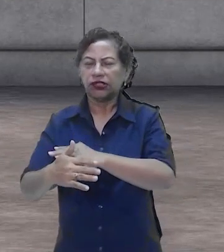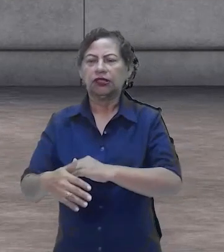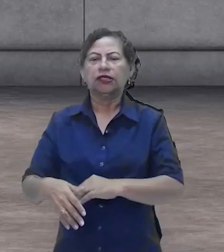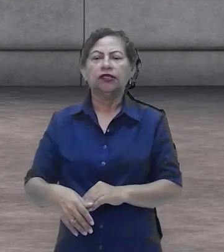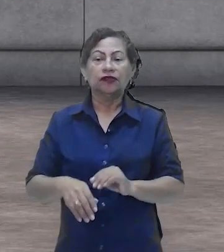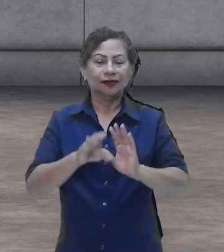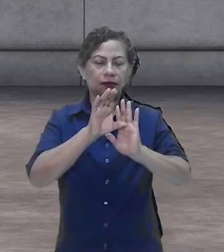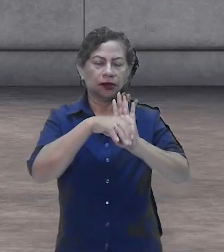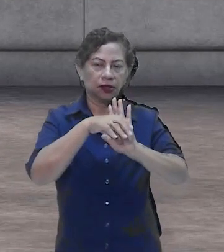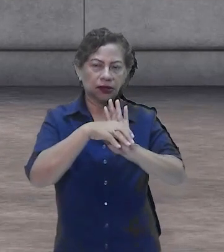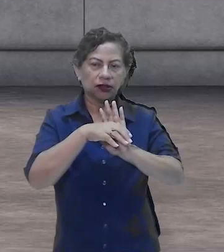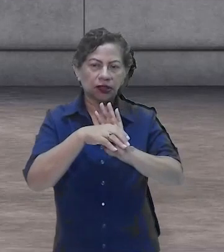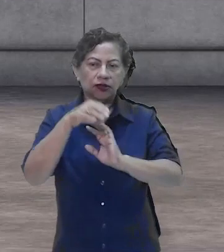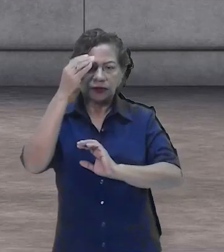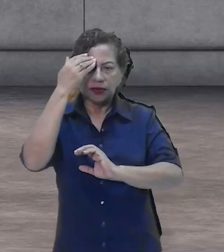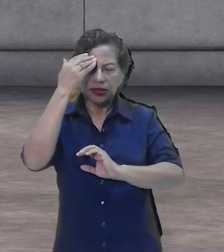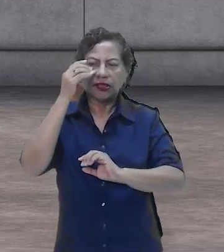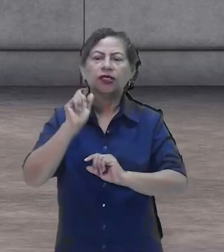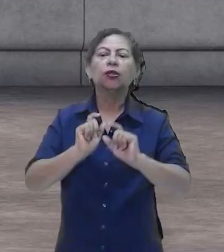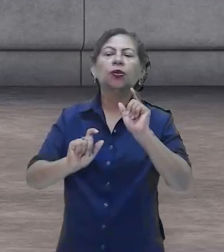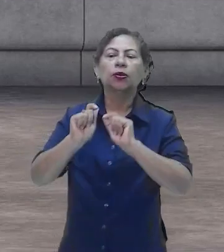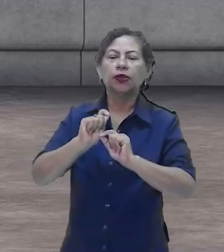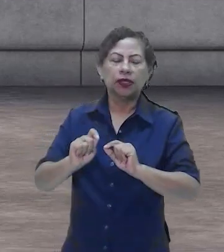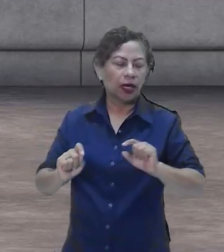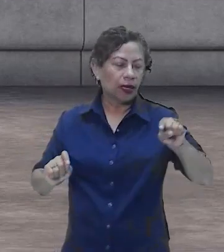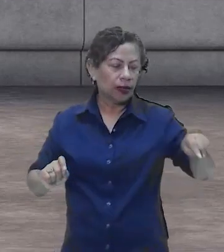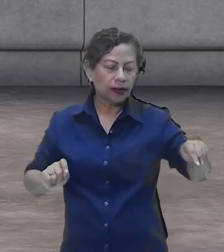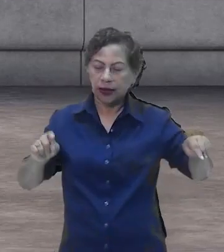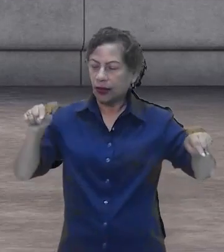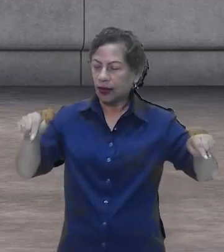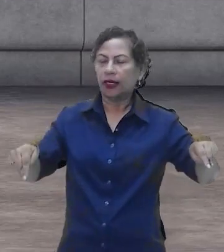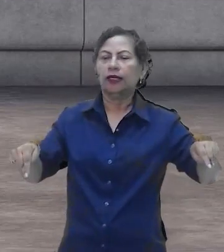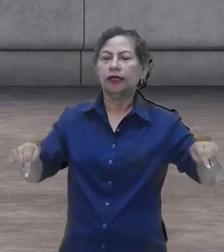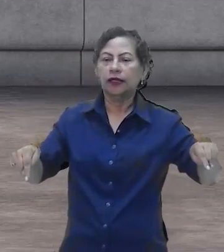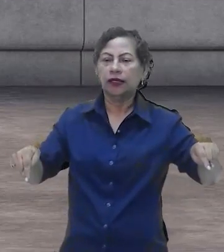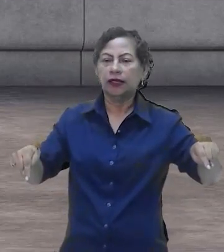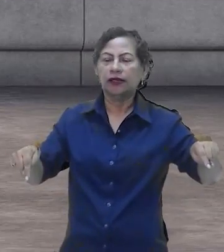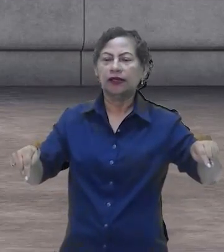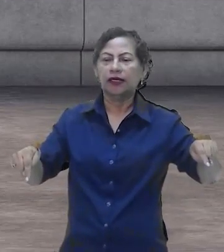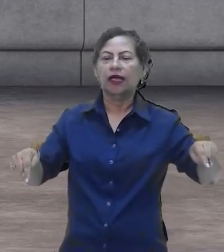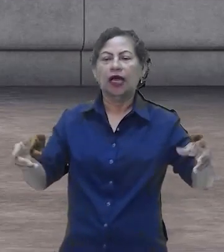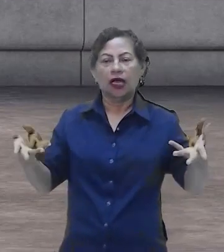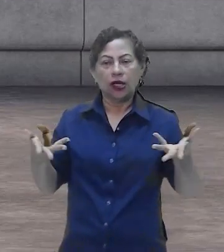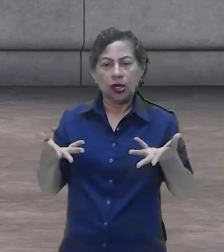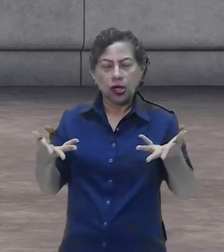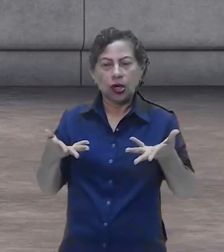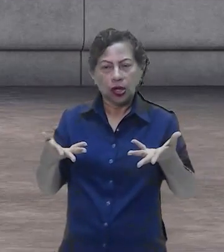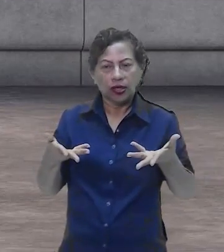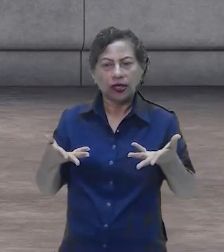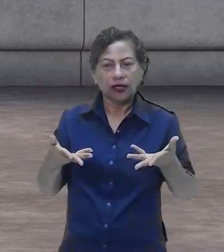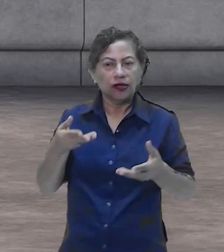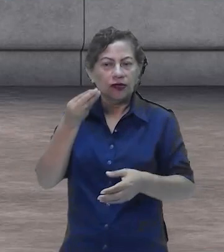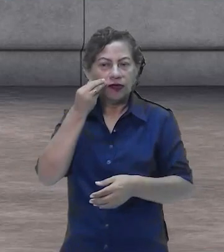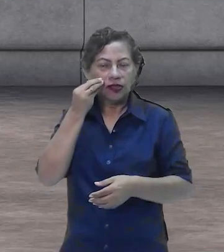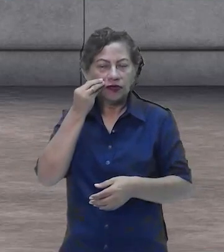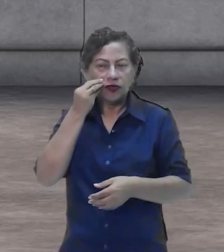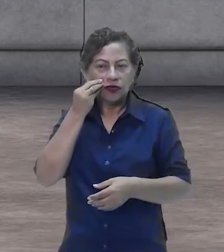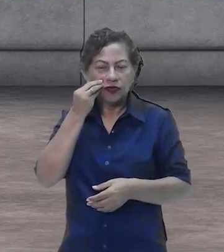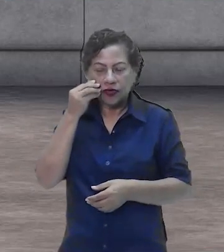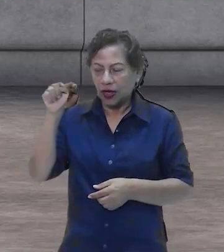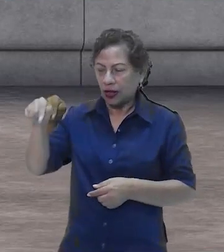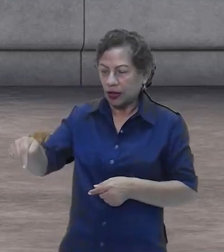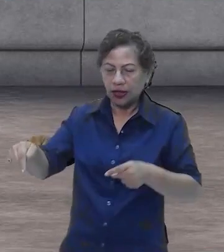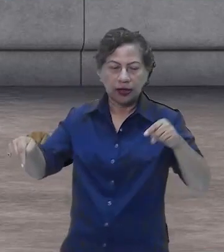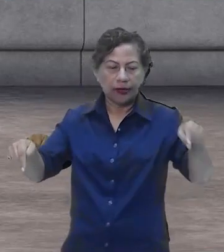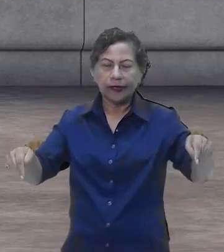a definição do que é o espaço rural e do que é o espaço urbano, nós vamos ver agora como esses dois espaços eles